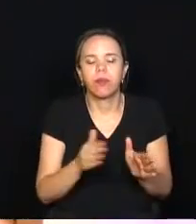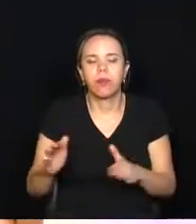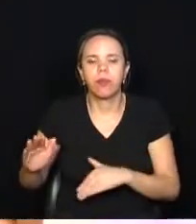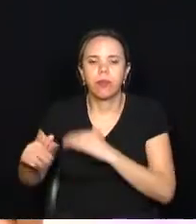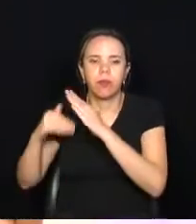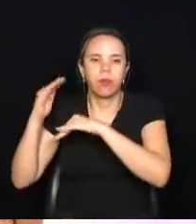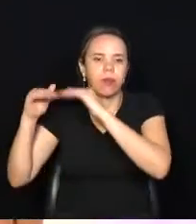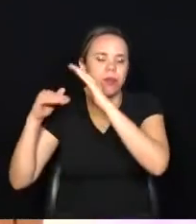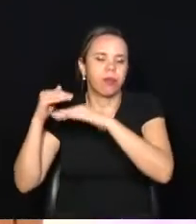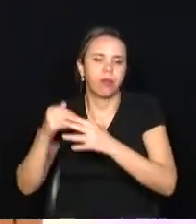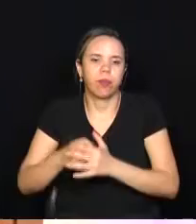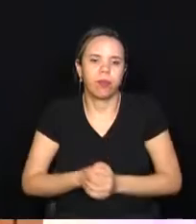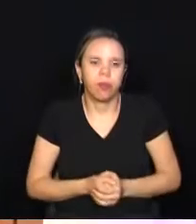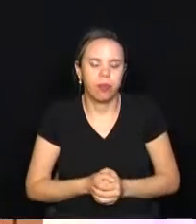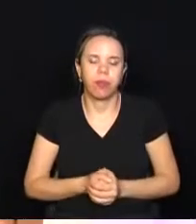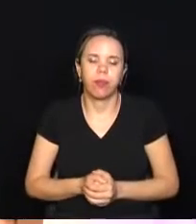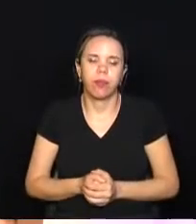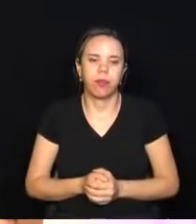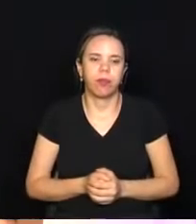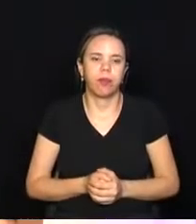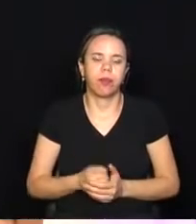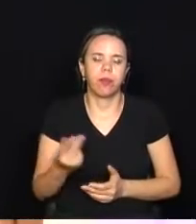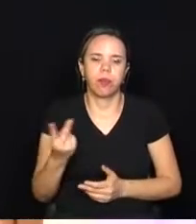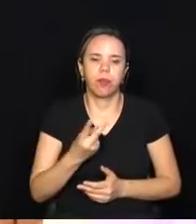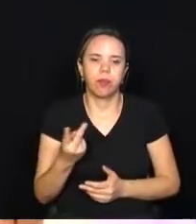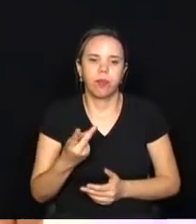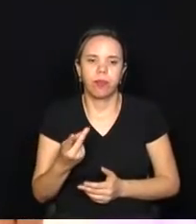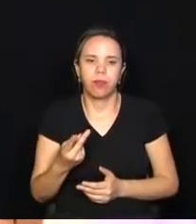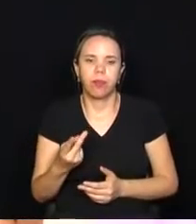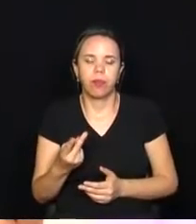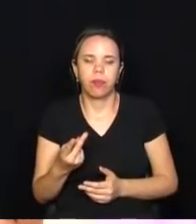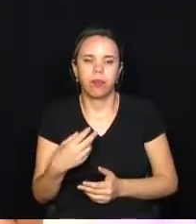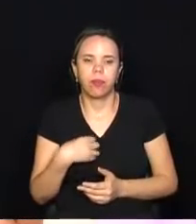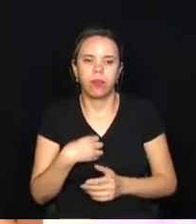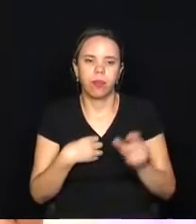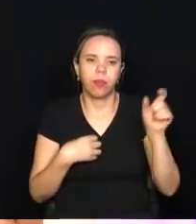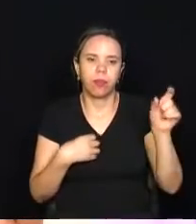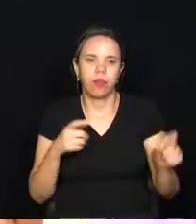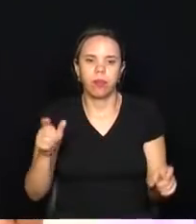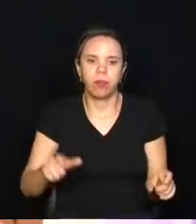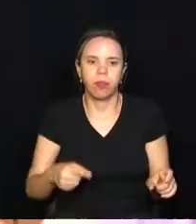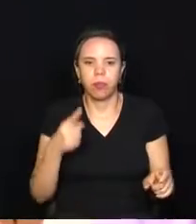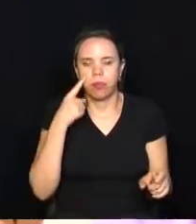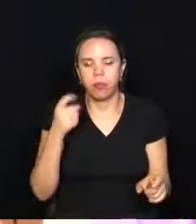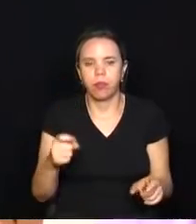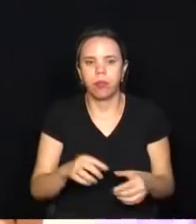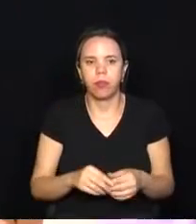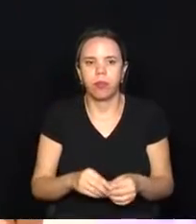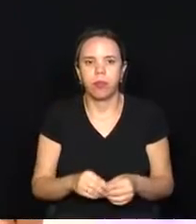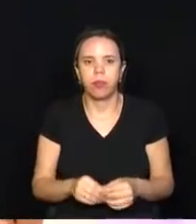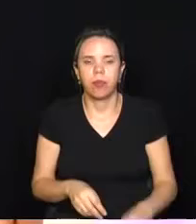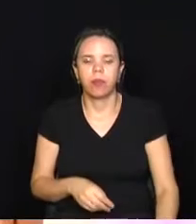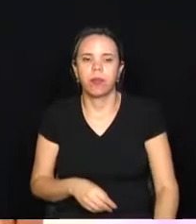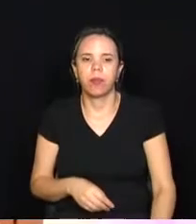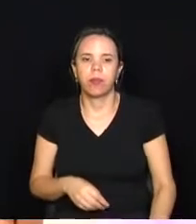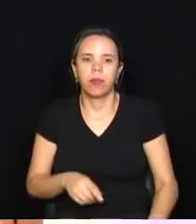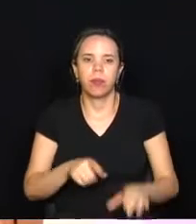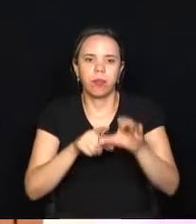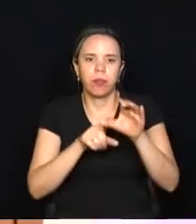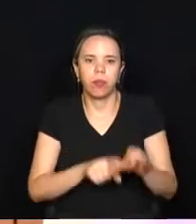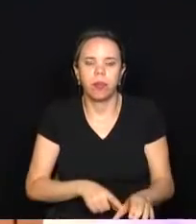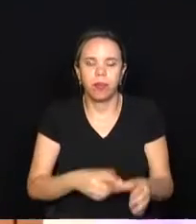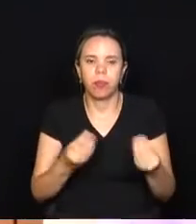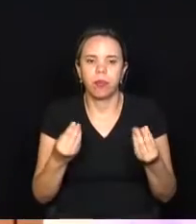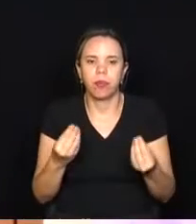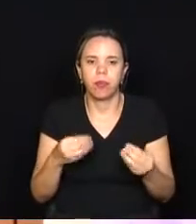desenvolve entre esses dois tipos de pessoas, ele é muito interessante. Né? E depende muito também